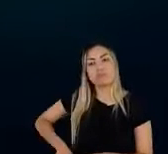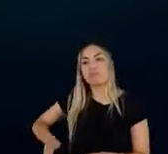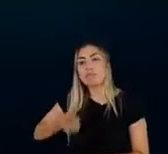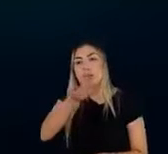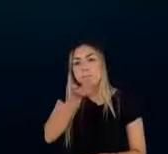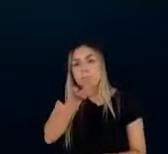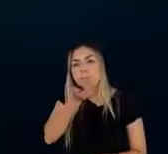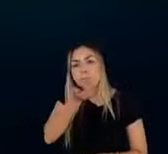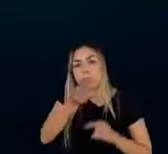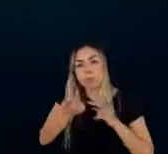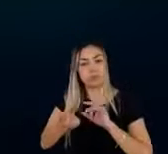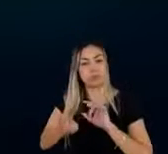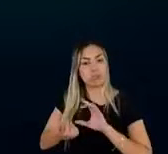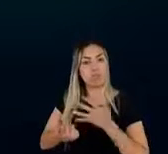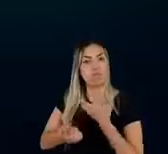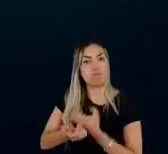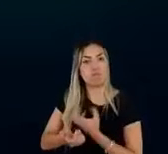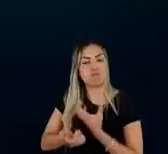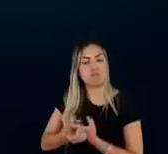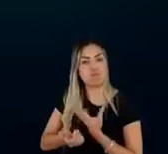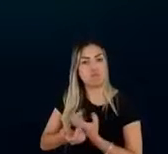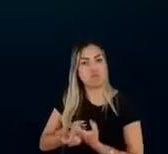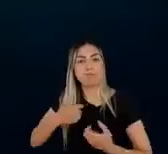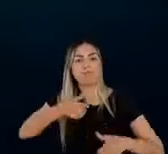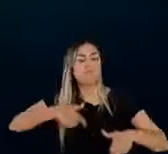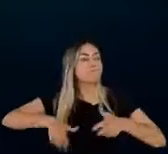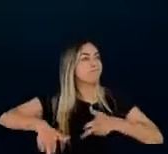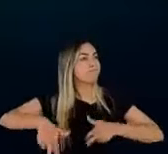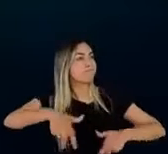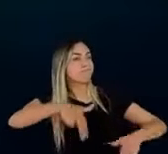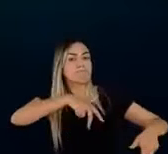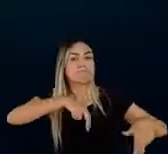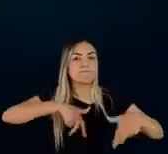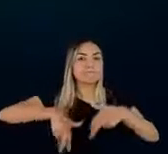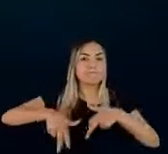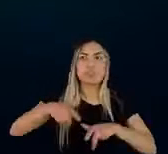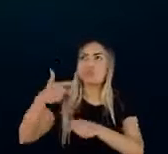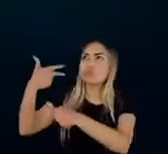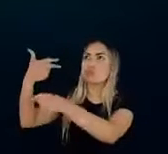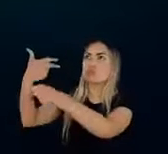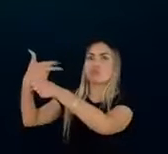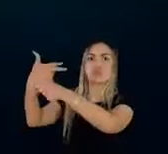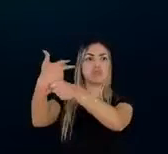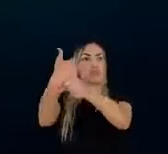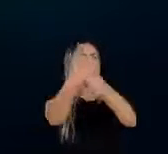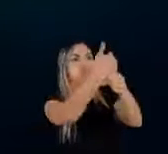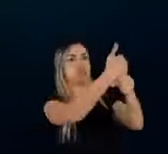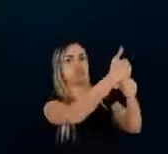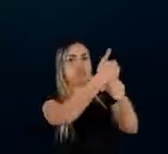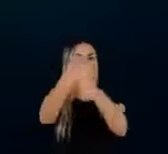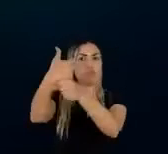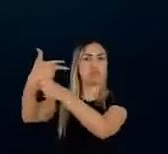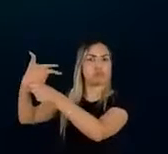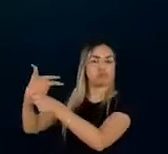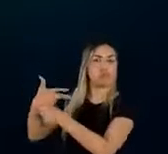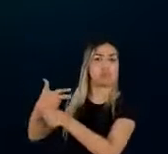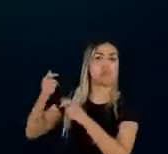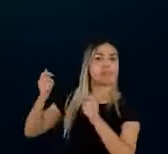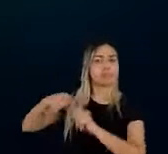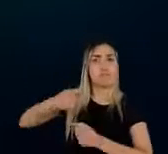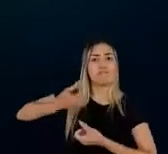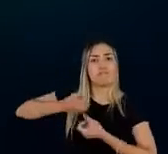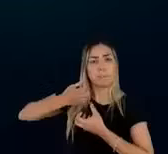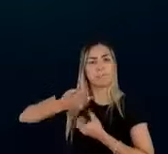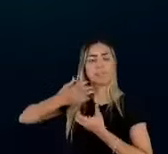seu celular quando você anda pela rua cada vez mais também tomada por câmeras capazes de fazer processamento de dados